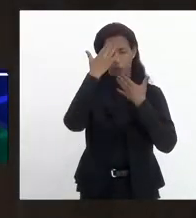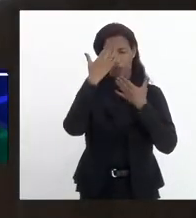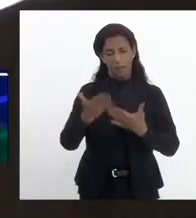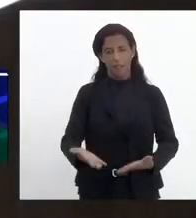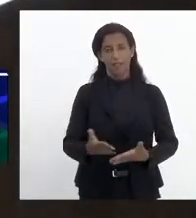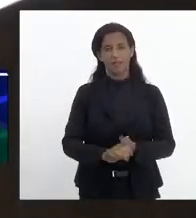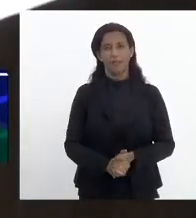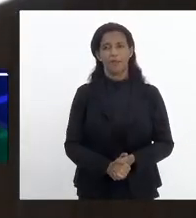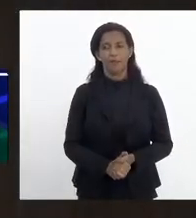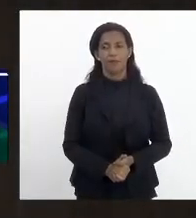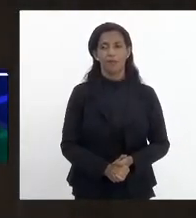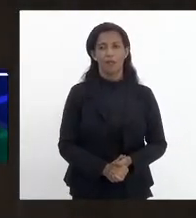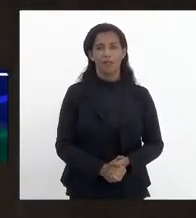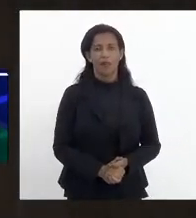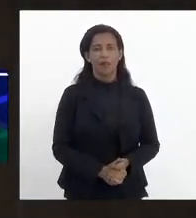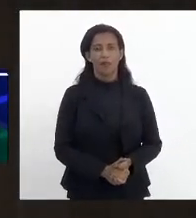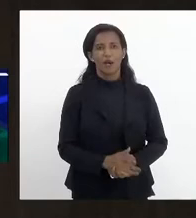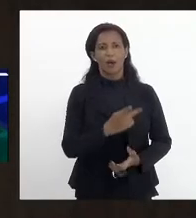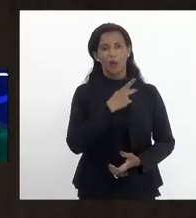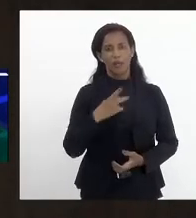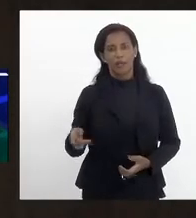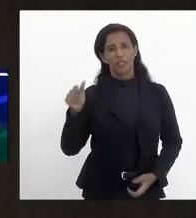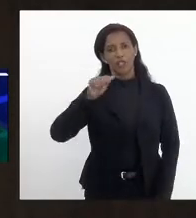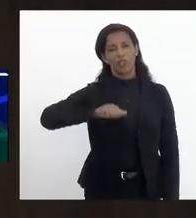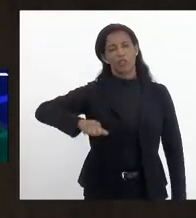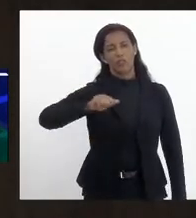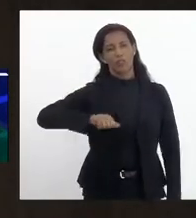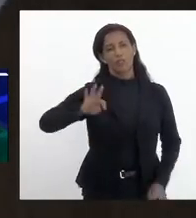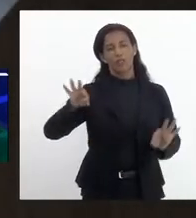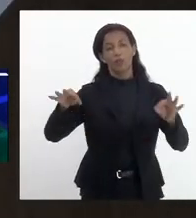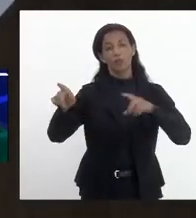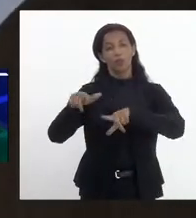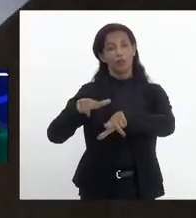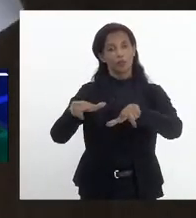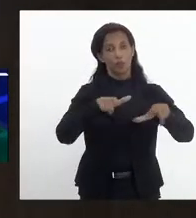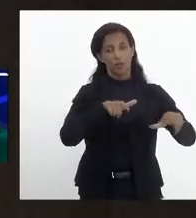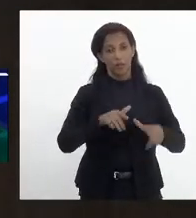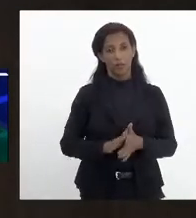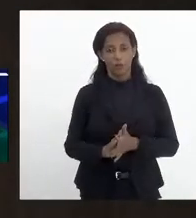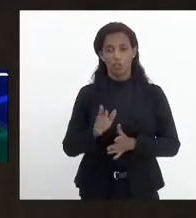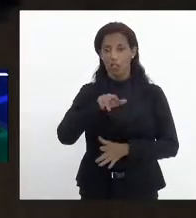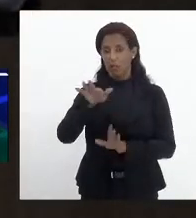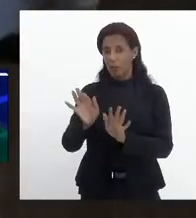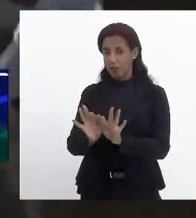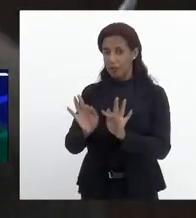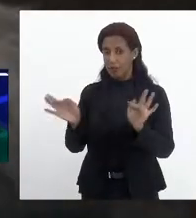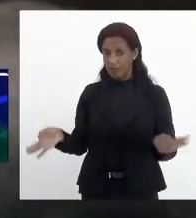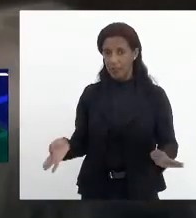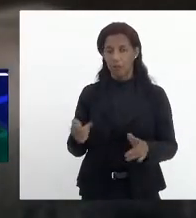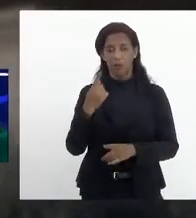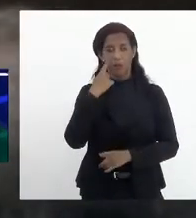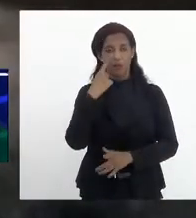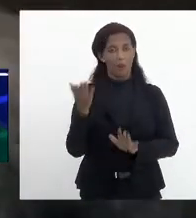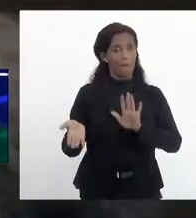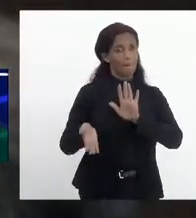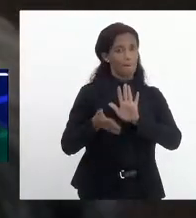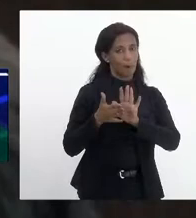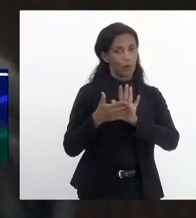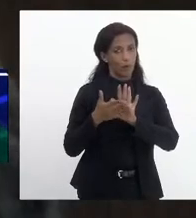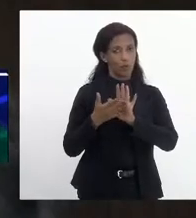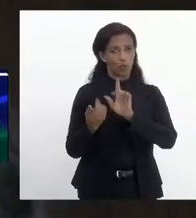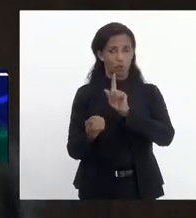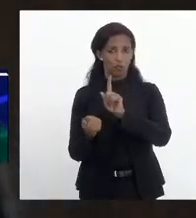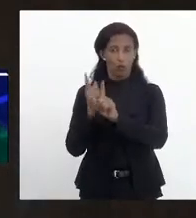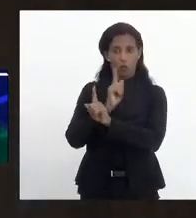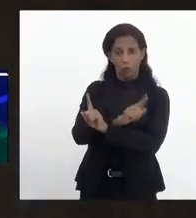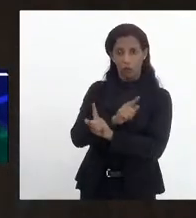pessoa do presidente da associação e nos demais servidores. Não é simples, porque se precisamos apresentar as contrapartidas e precisamos defender que o Estado